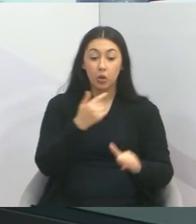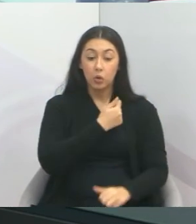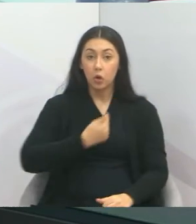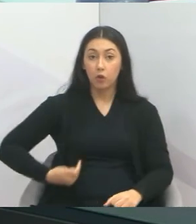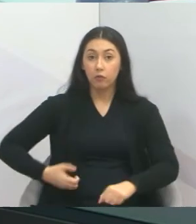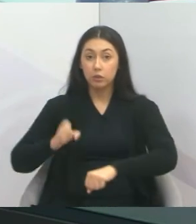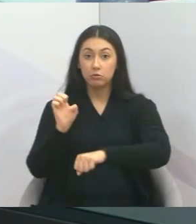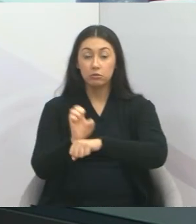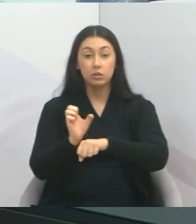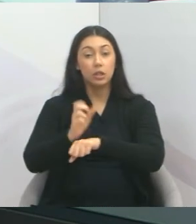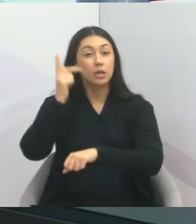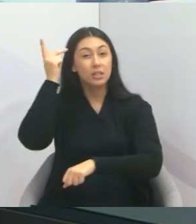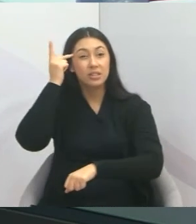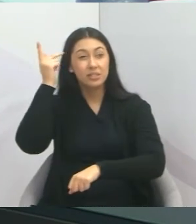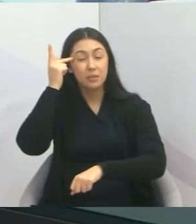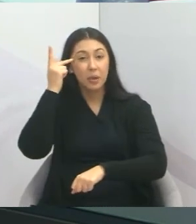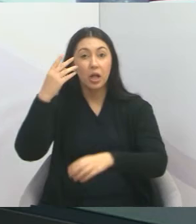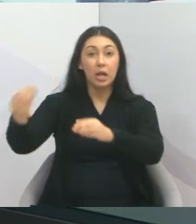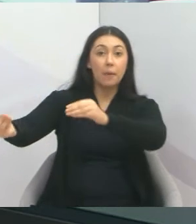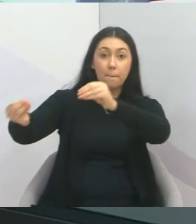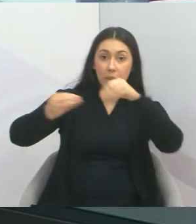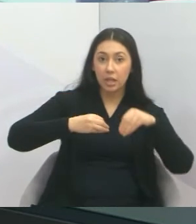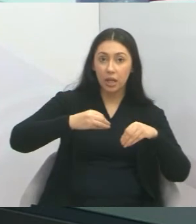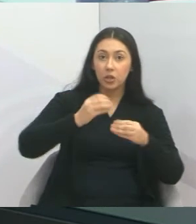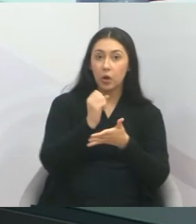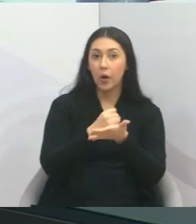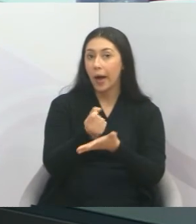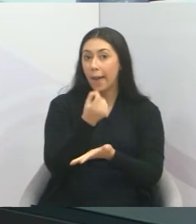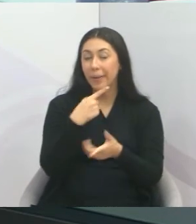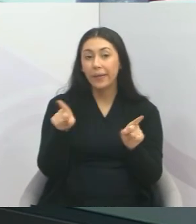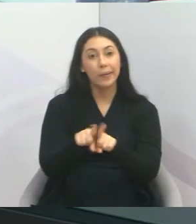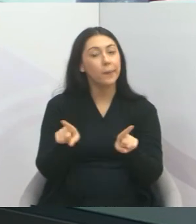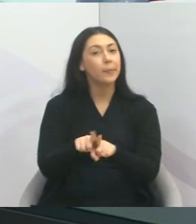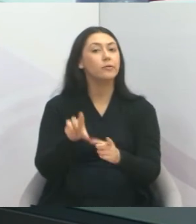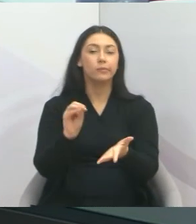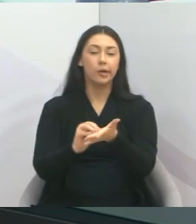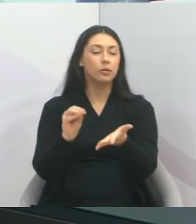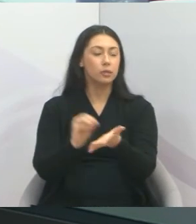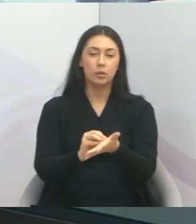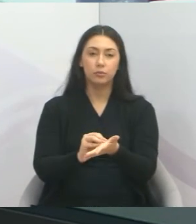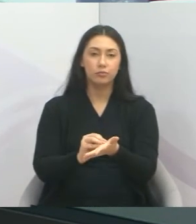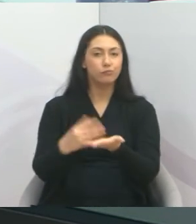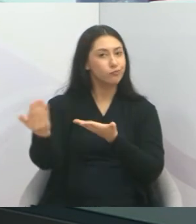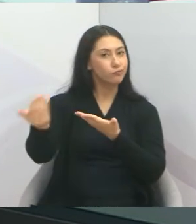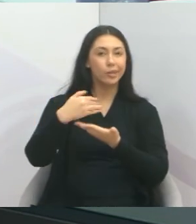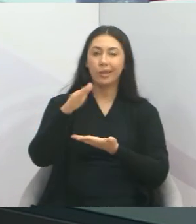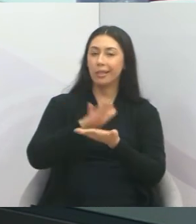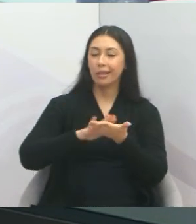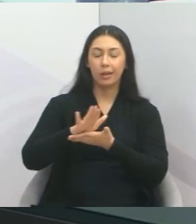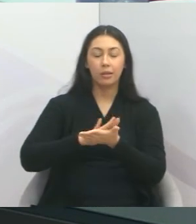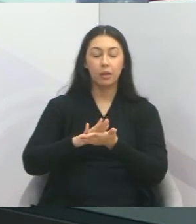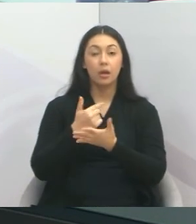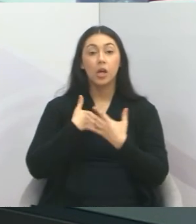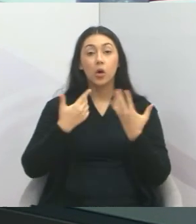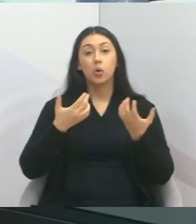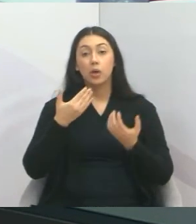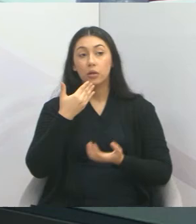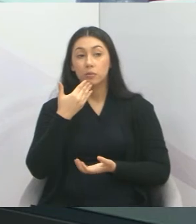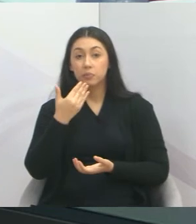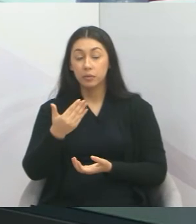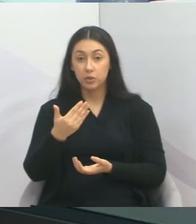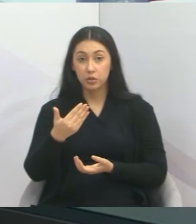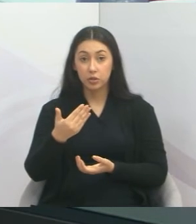Estado que não tem entrego os medicamentos de alto custo no município não tem então quer aqui